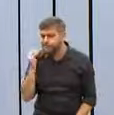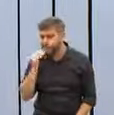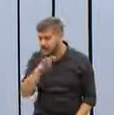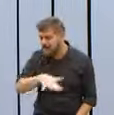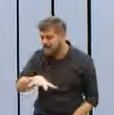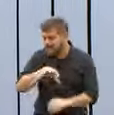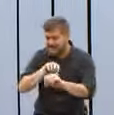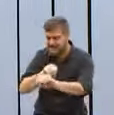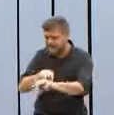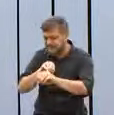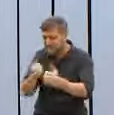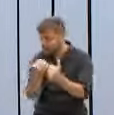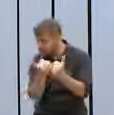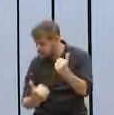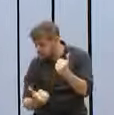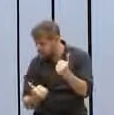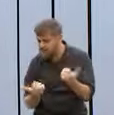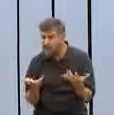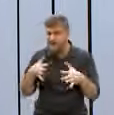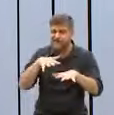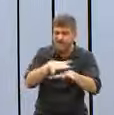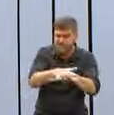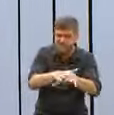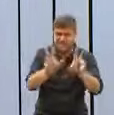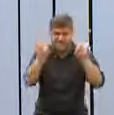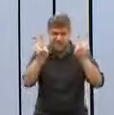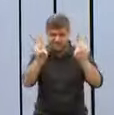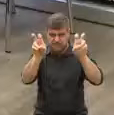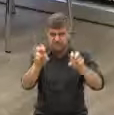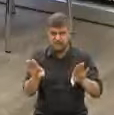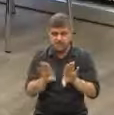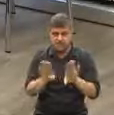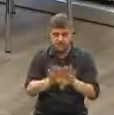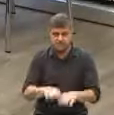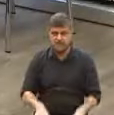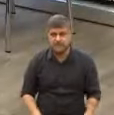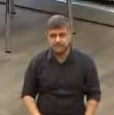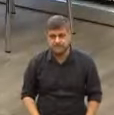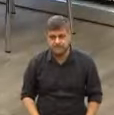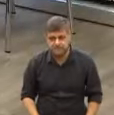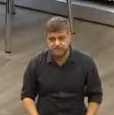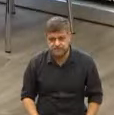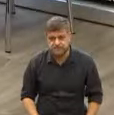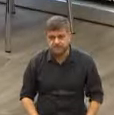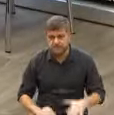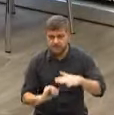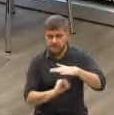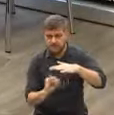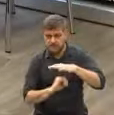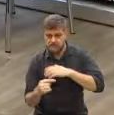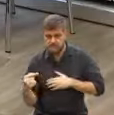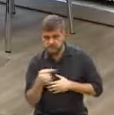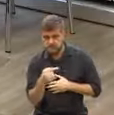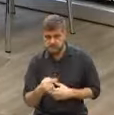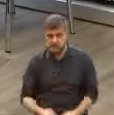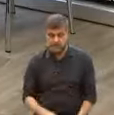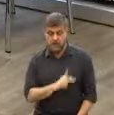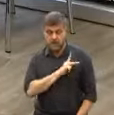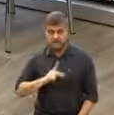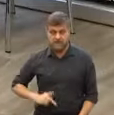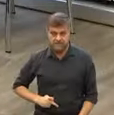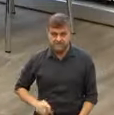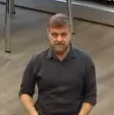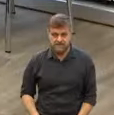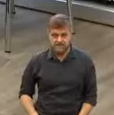uma deficiência, a educação, a questão da inclusão, até falando bem a instituição que o